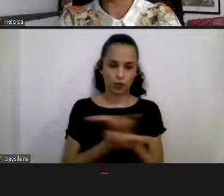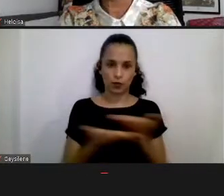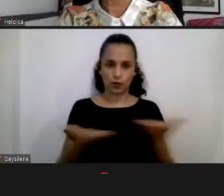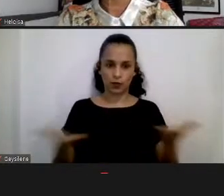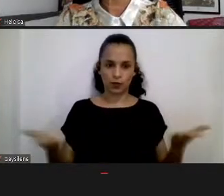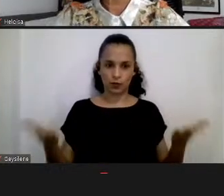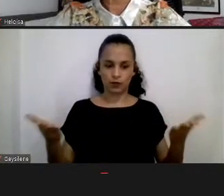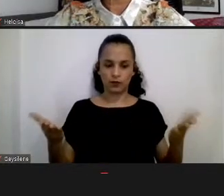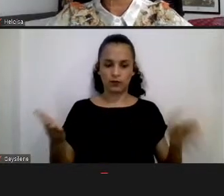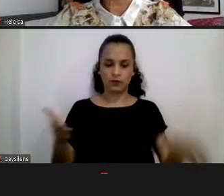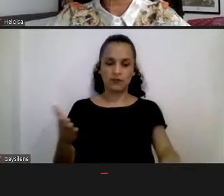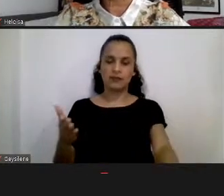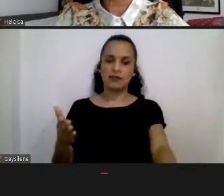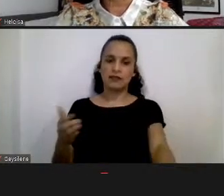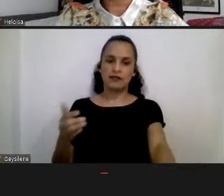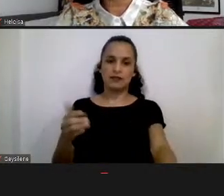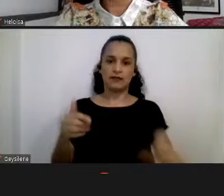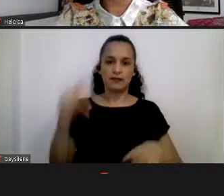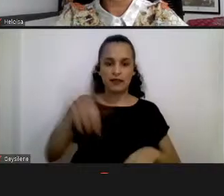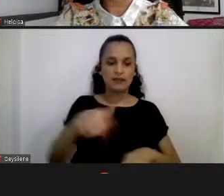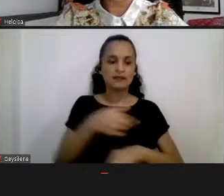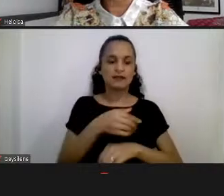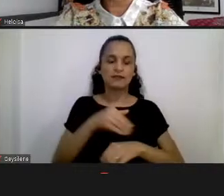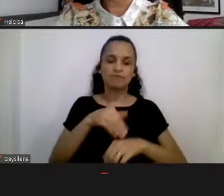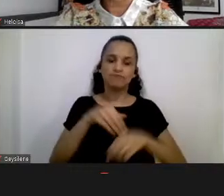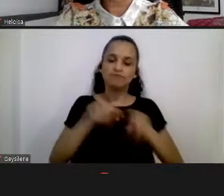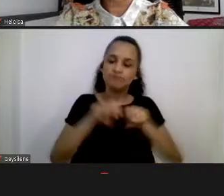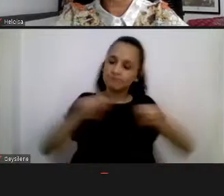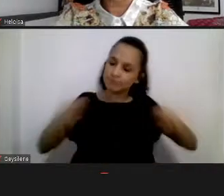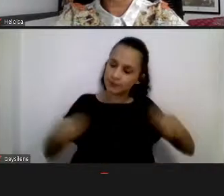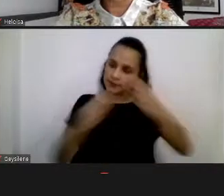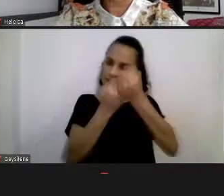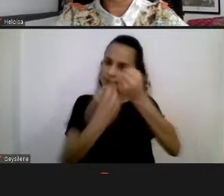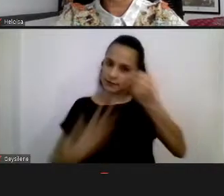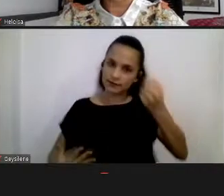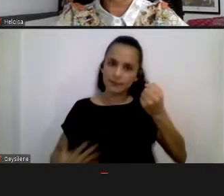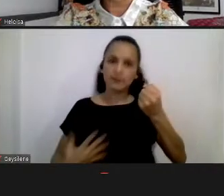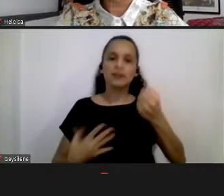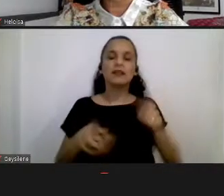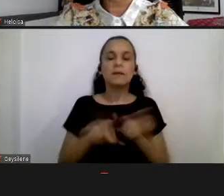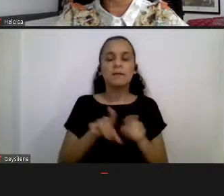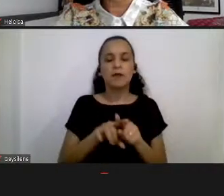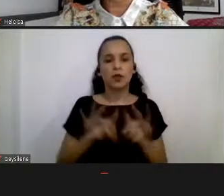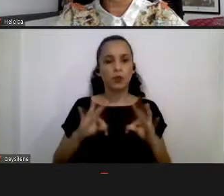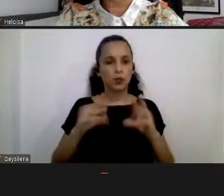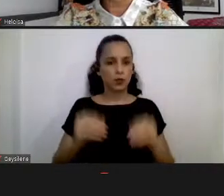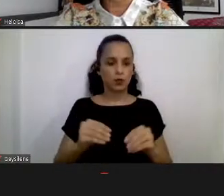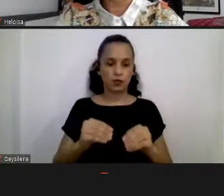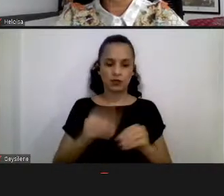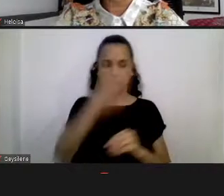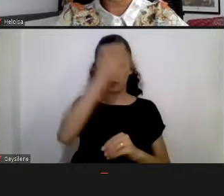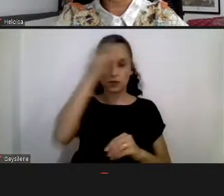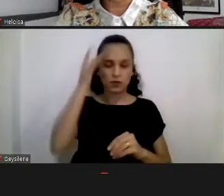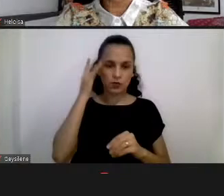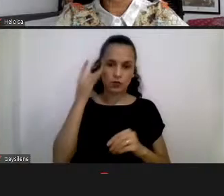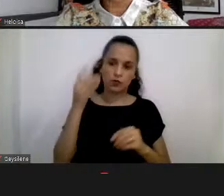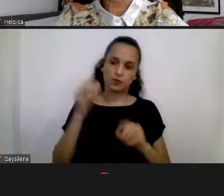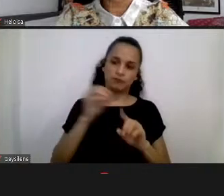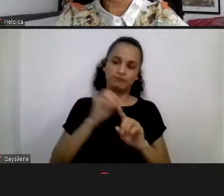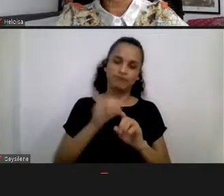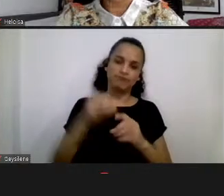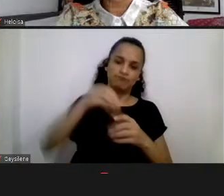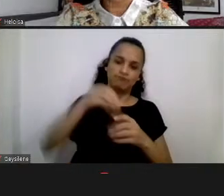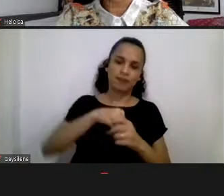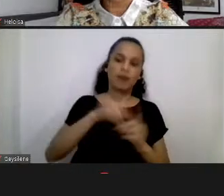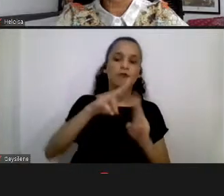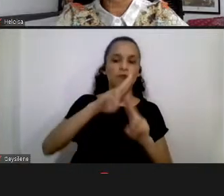mesa solene e também as autoridades, os membros da comunidade interna e externa que nos assistem pelo YouTube. E agradeço